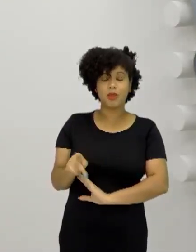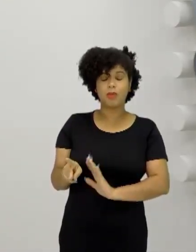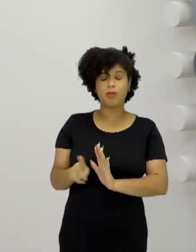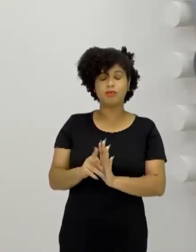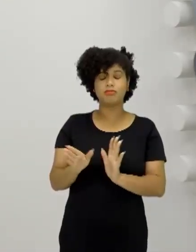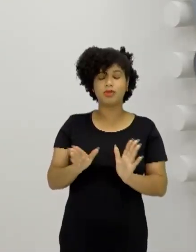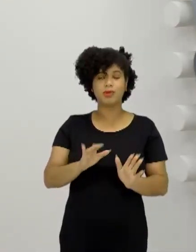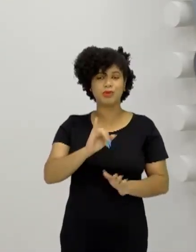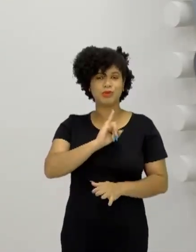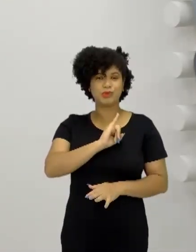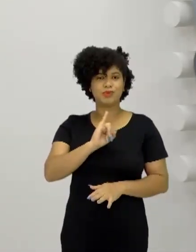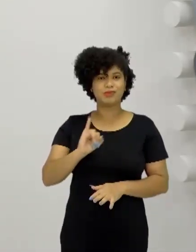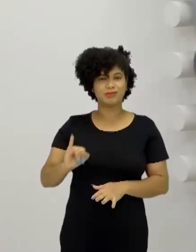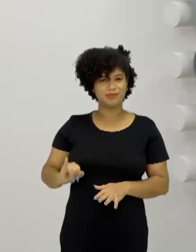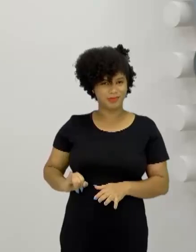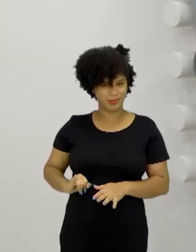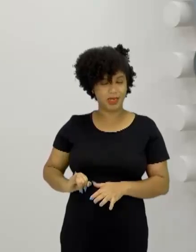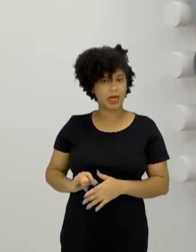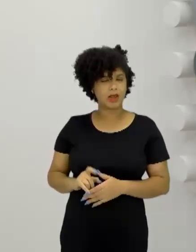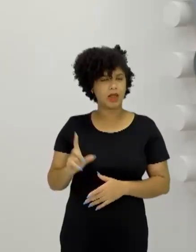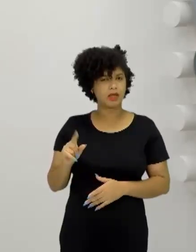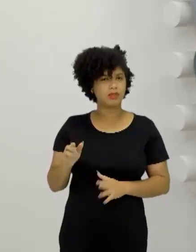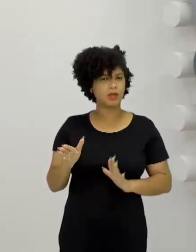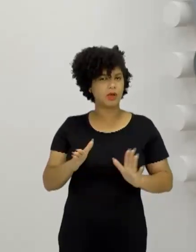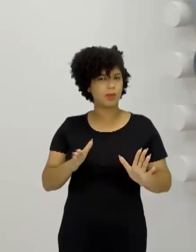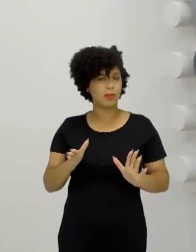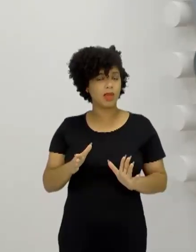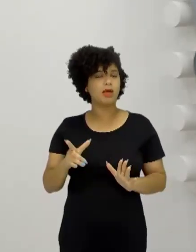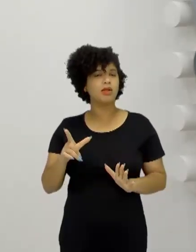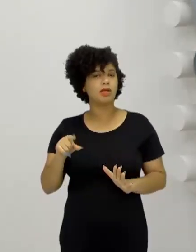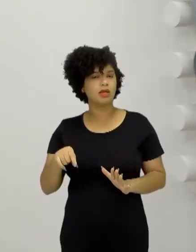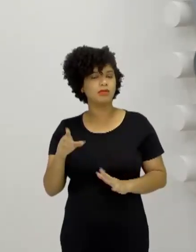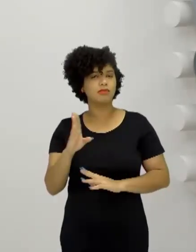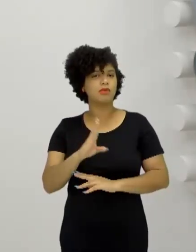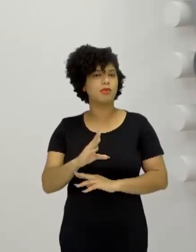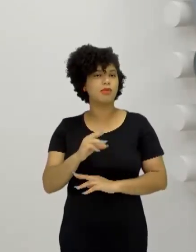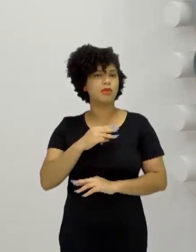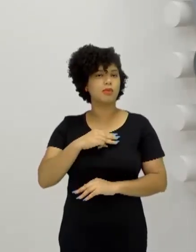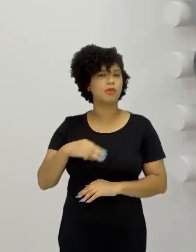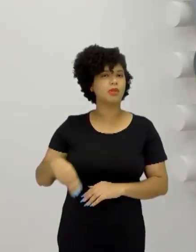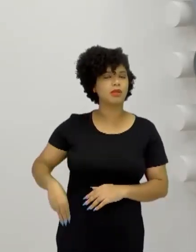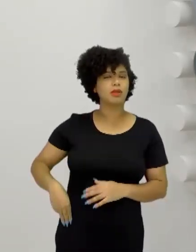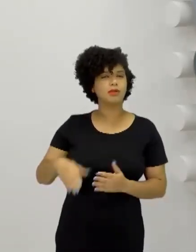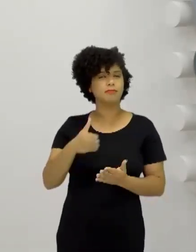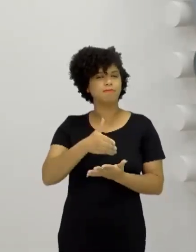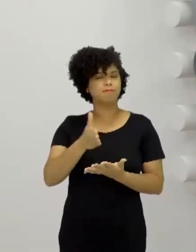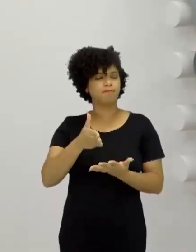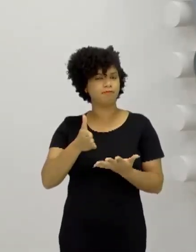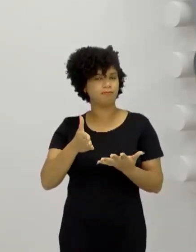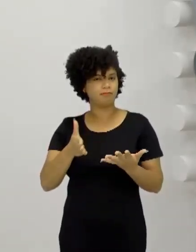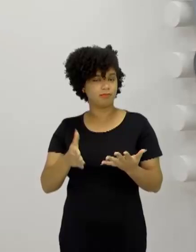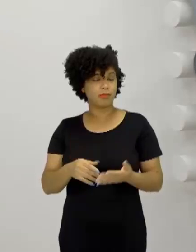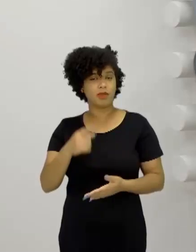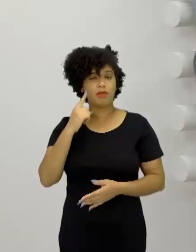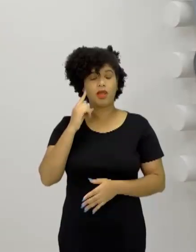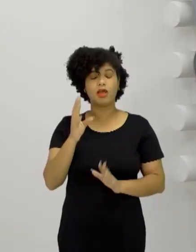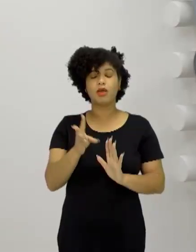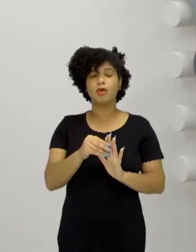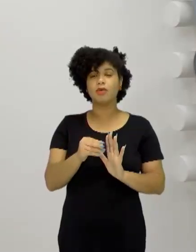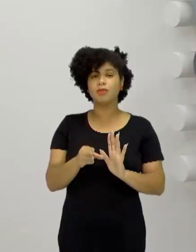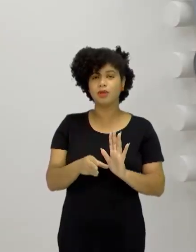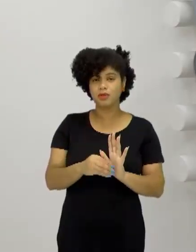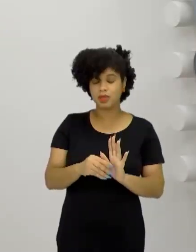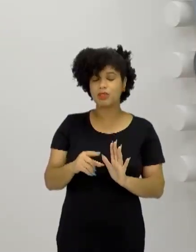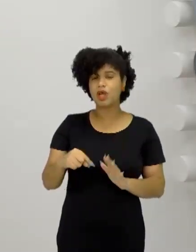imperial, aquela época em que o Brasil foi uma monarquia sobre diversos aspectos. E uma abordagem que a gente está